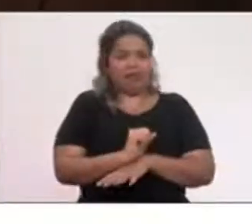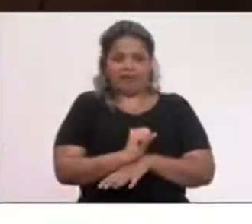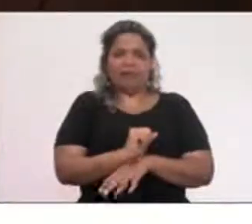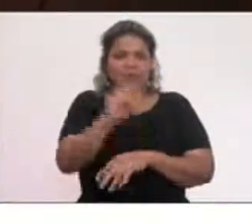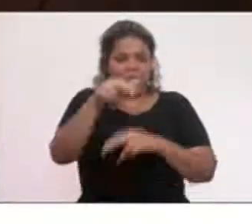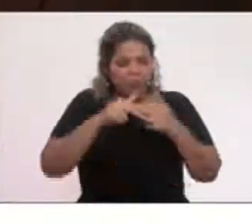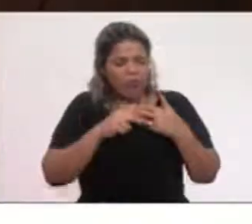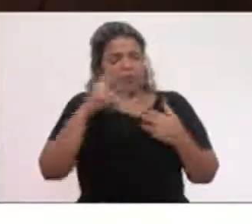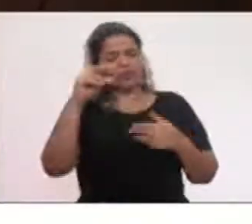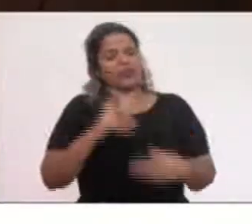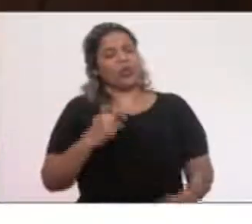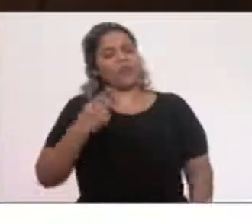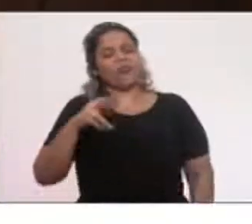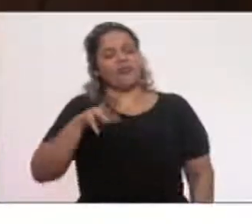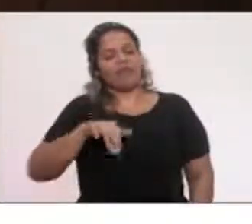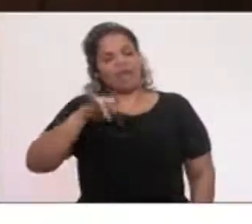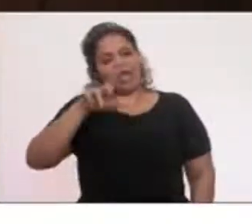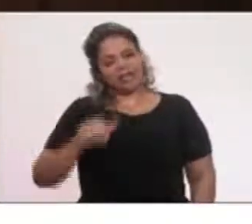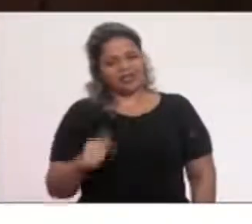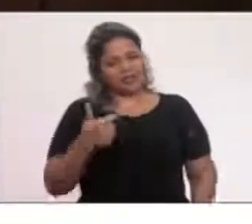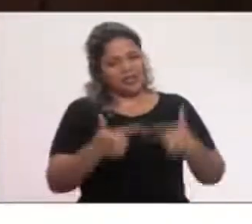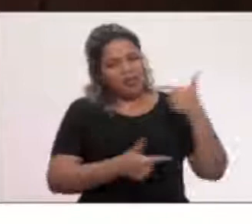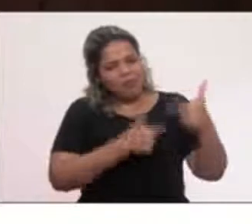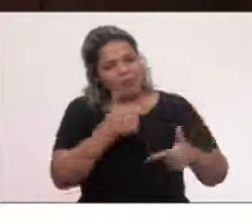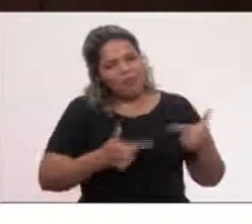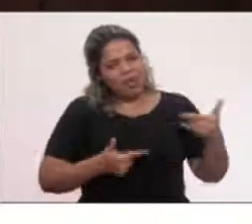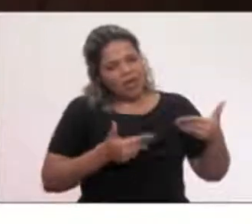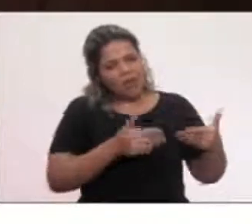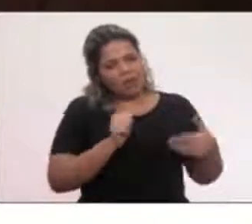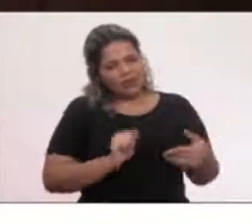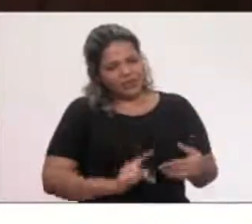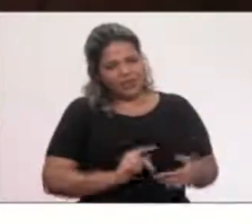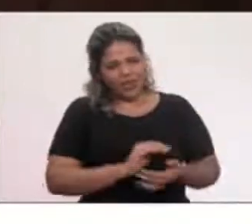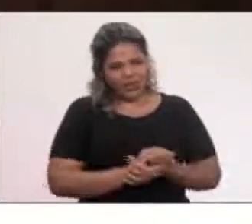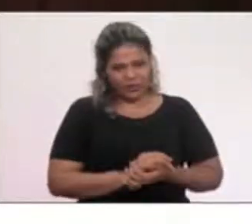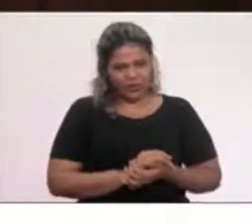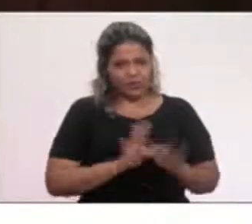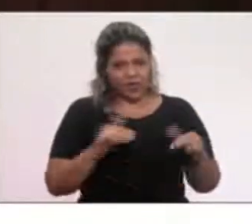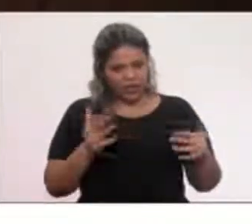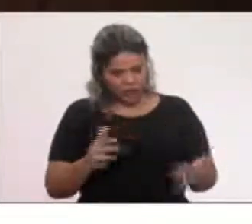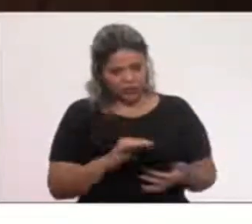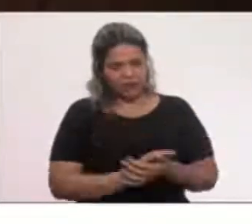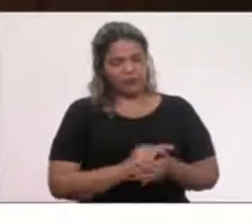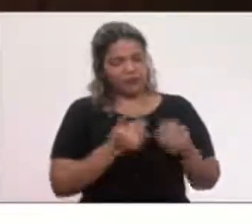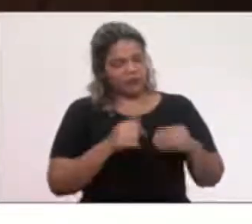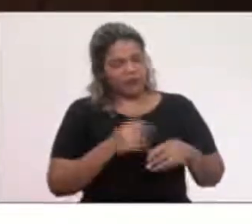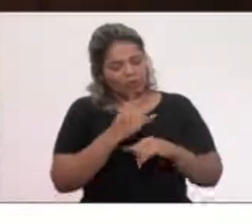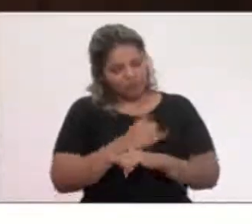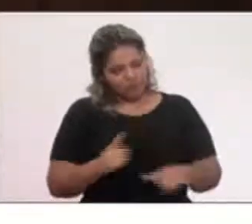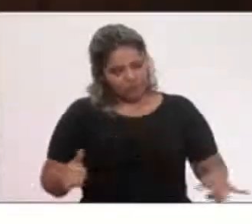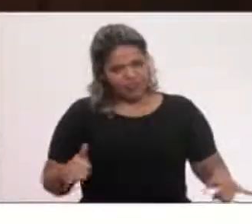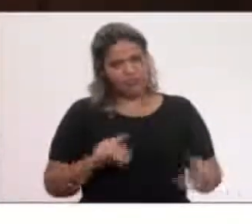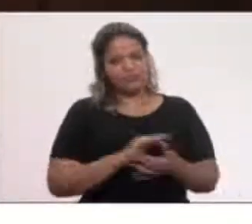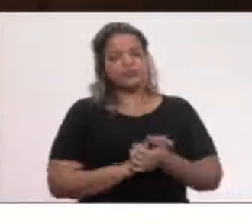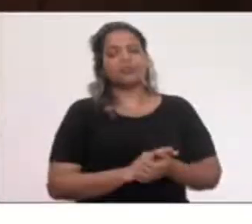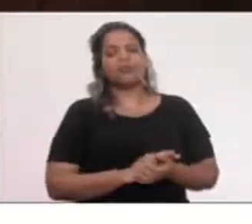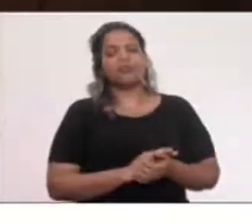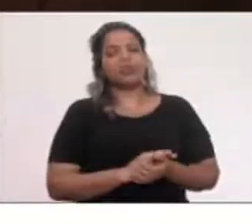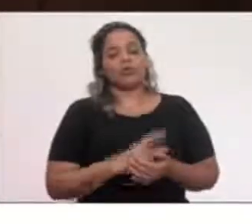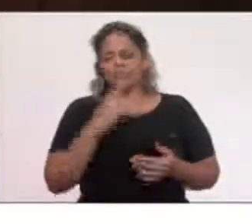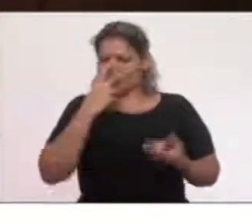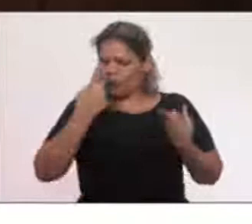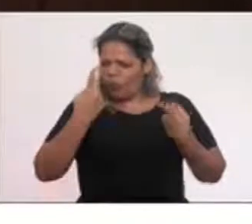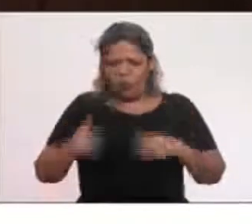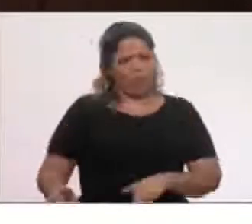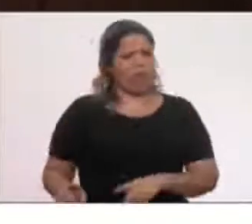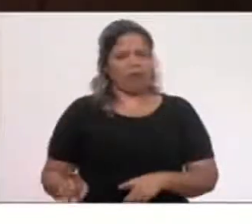direitos previdenciários dos seus trabalhadores e trabalhadoras aposentados. Então, fica aqui mais uma vez o nosso